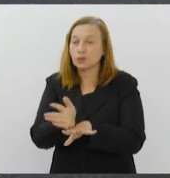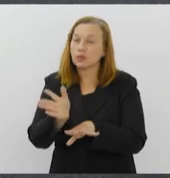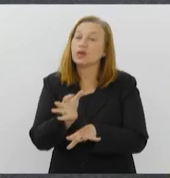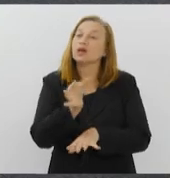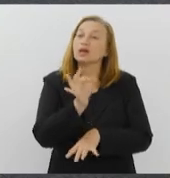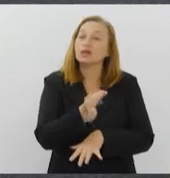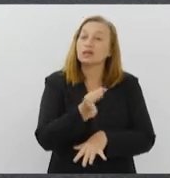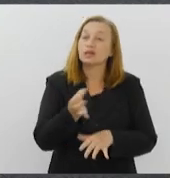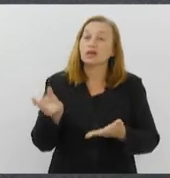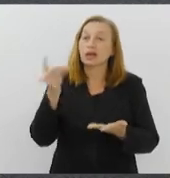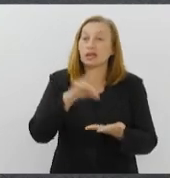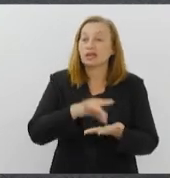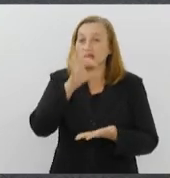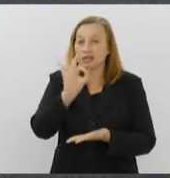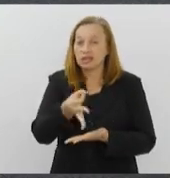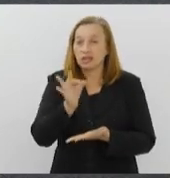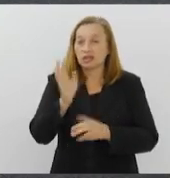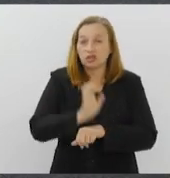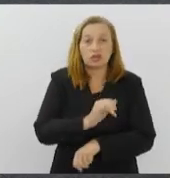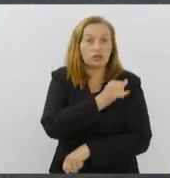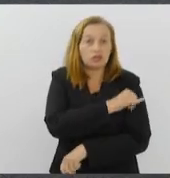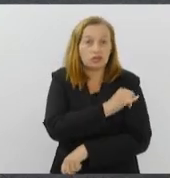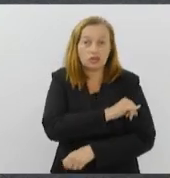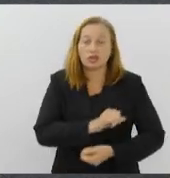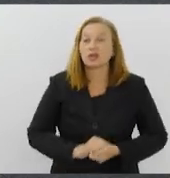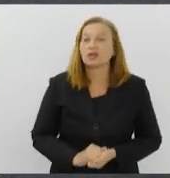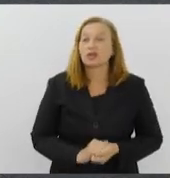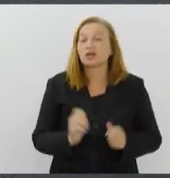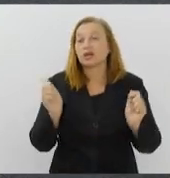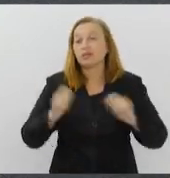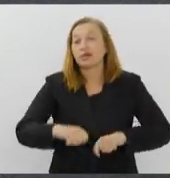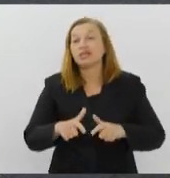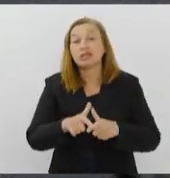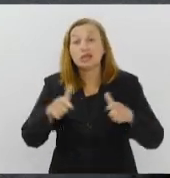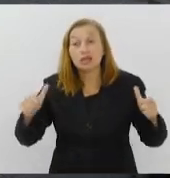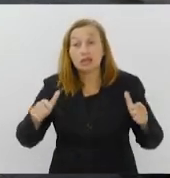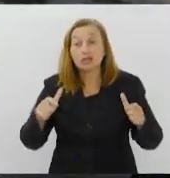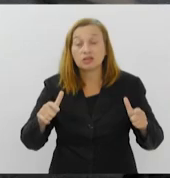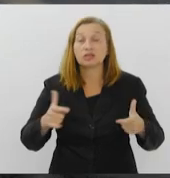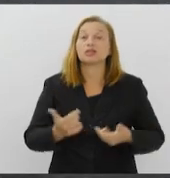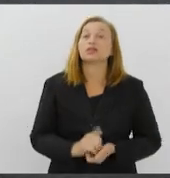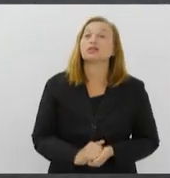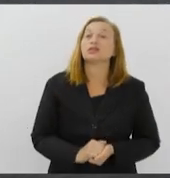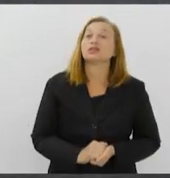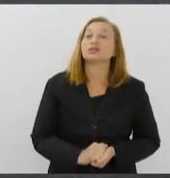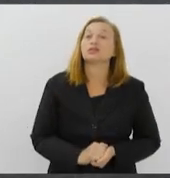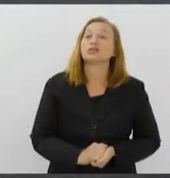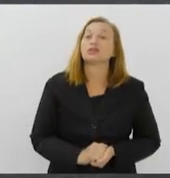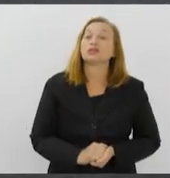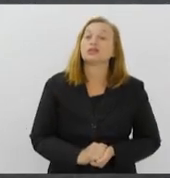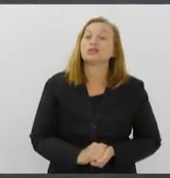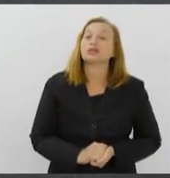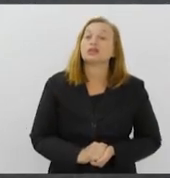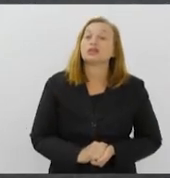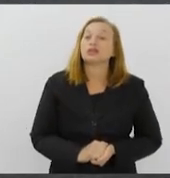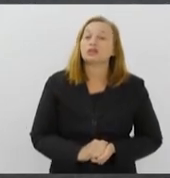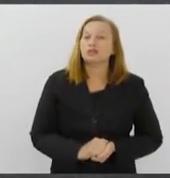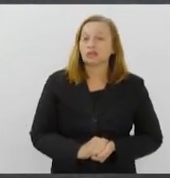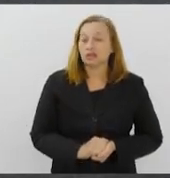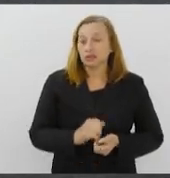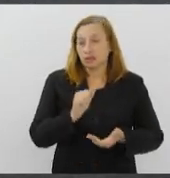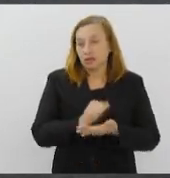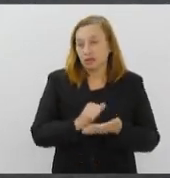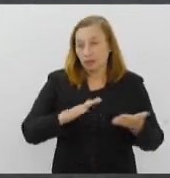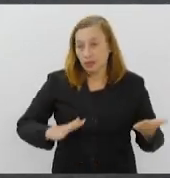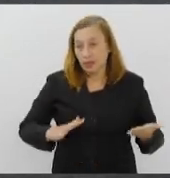específica, a realidade concreta do Estado do Rio de Janeiro, que tem a capacidade enorme, inclusive, de aumento exponencial das